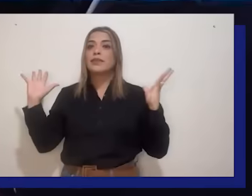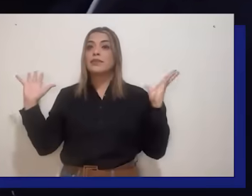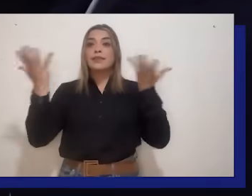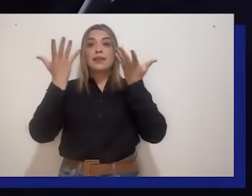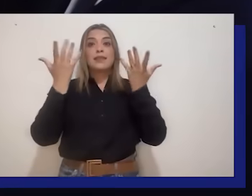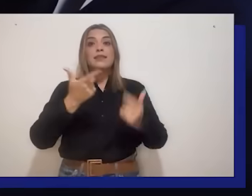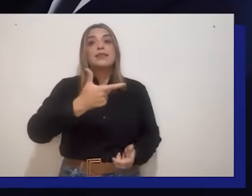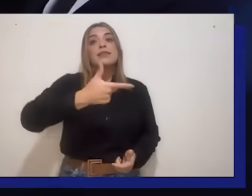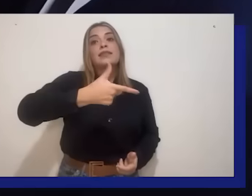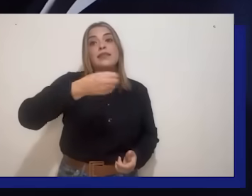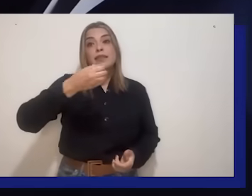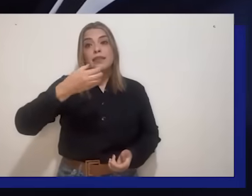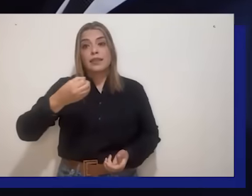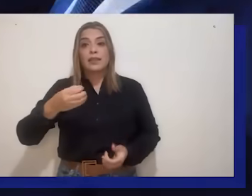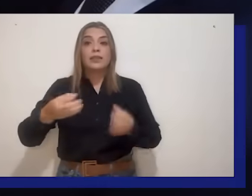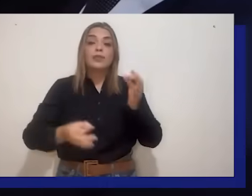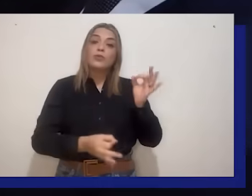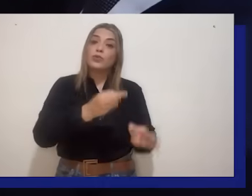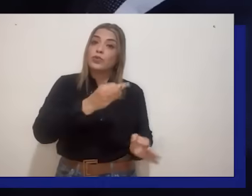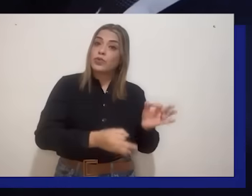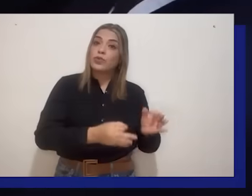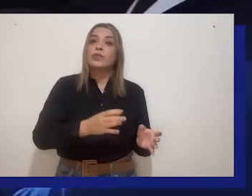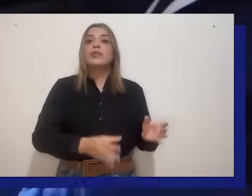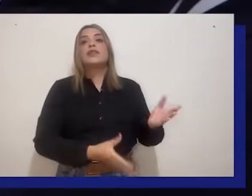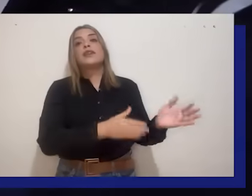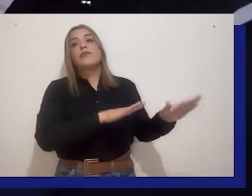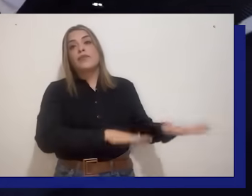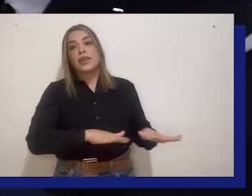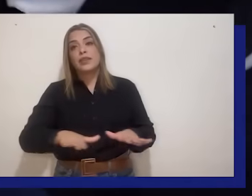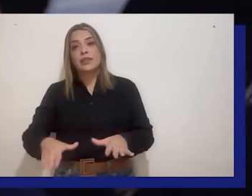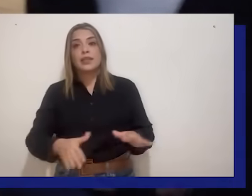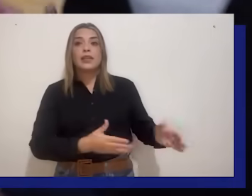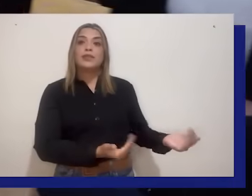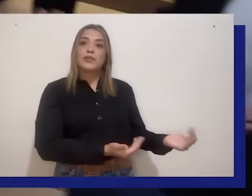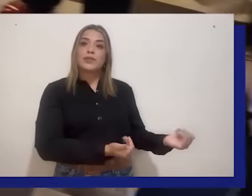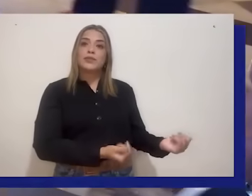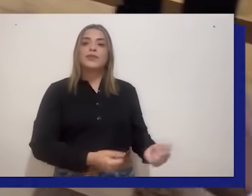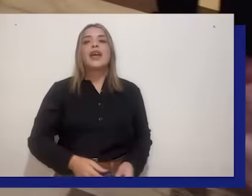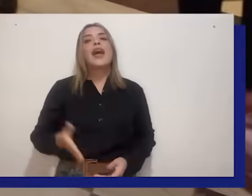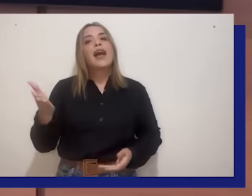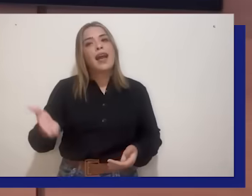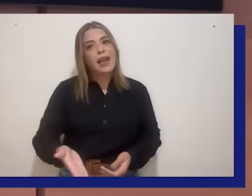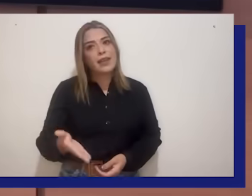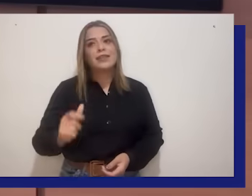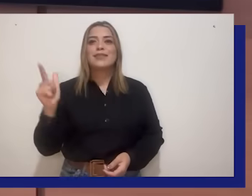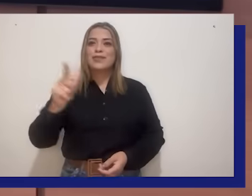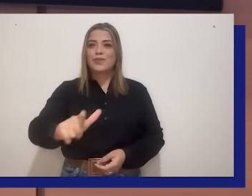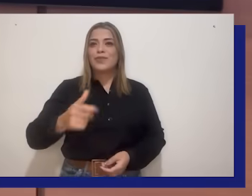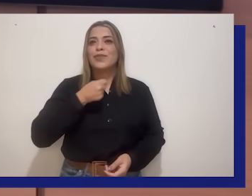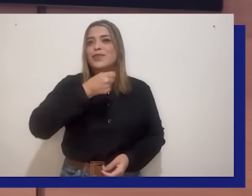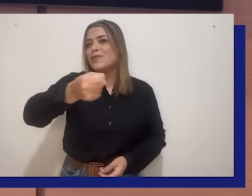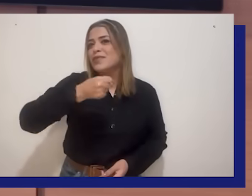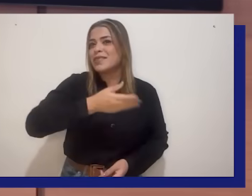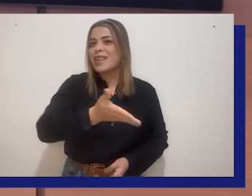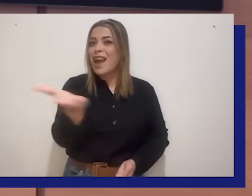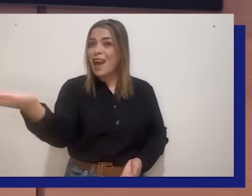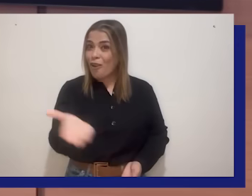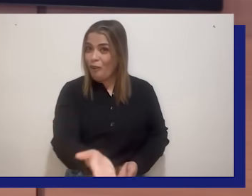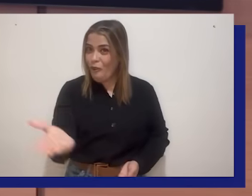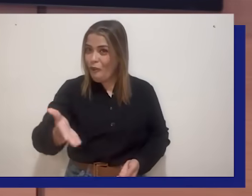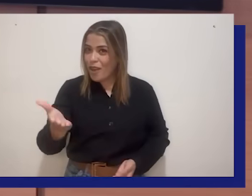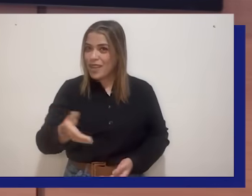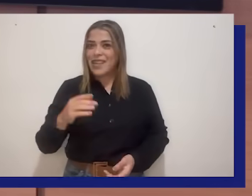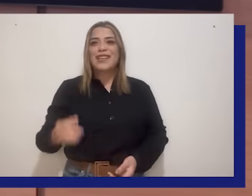Exposição celebra o centenário da Justiça da Infância e da Juventude. Essas e outras notícias